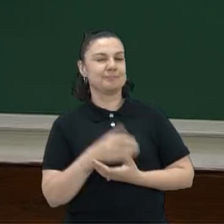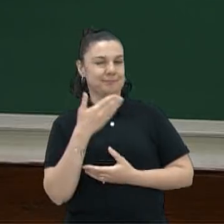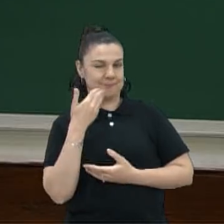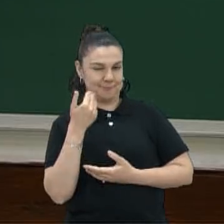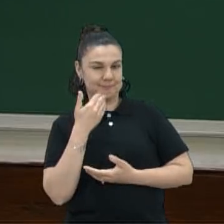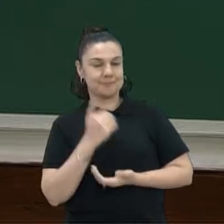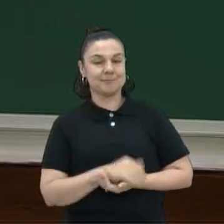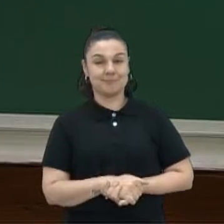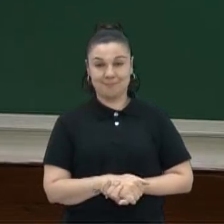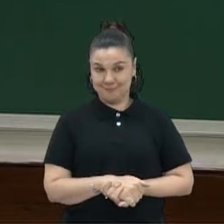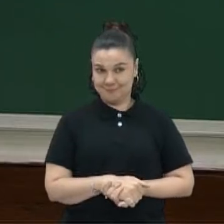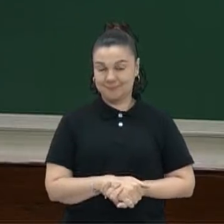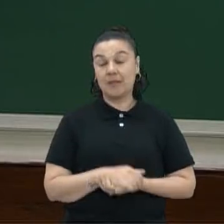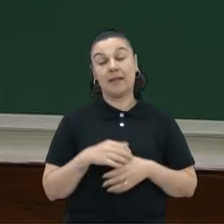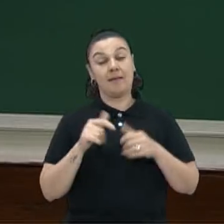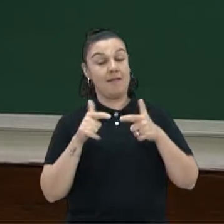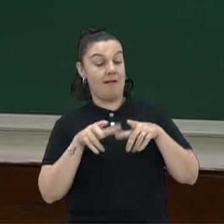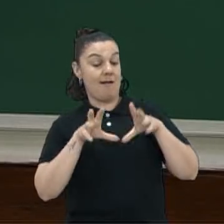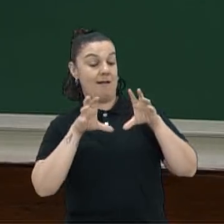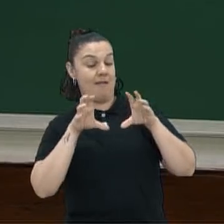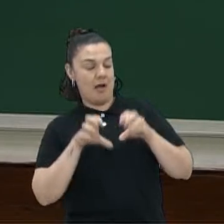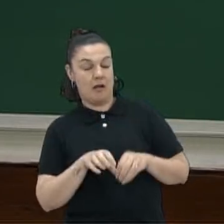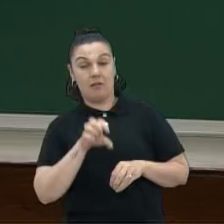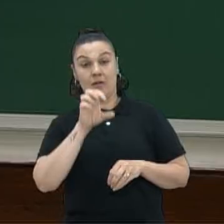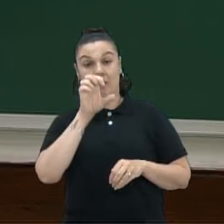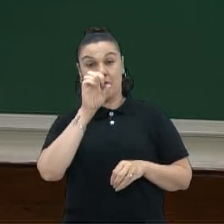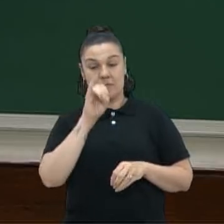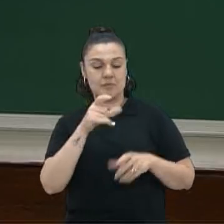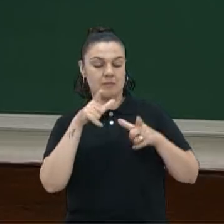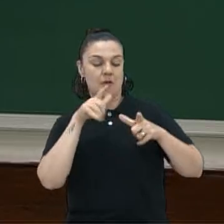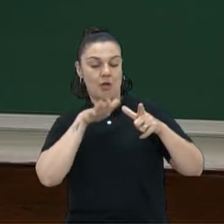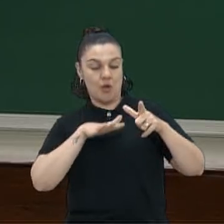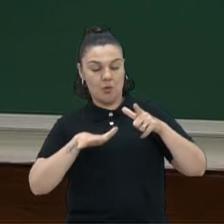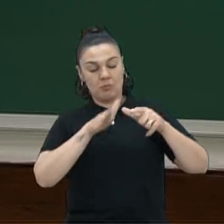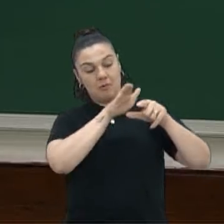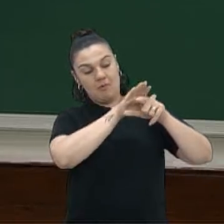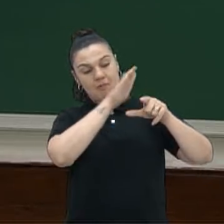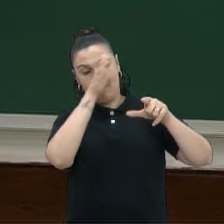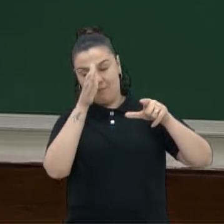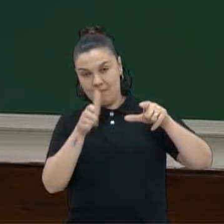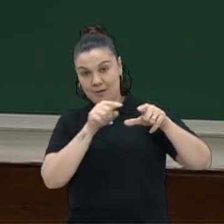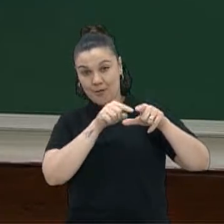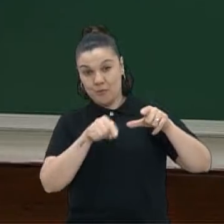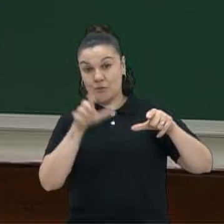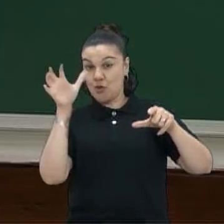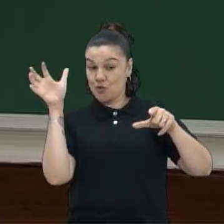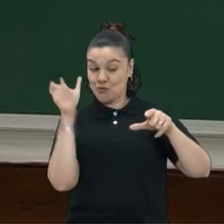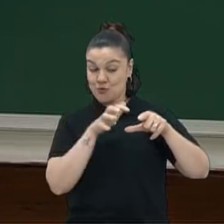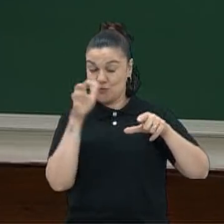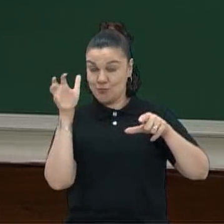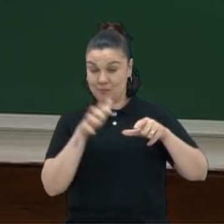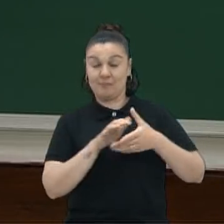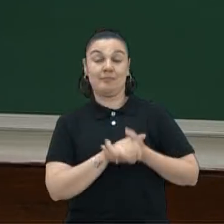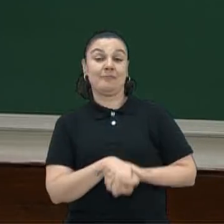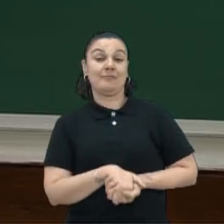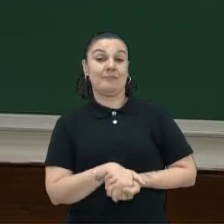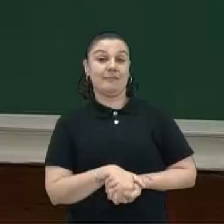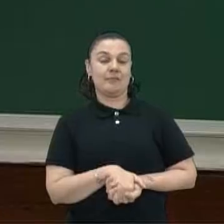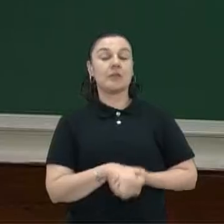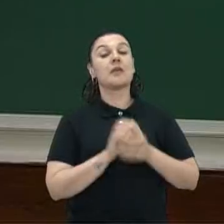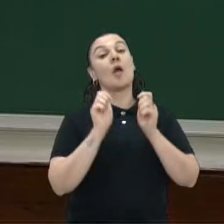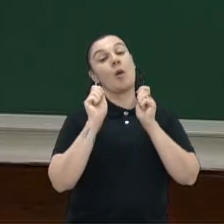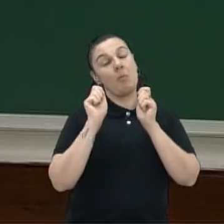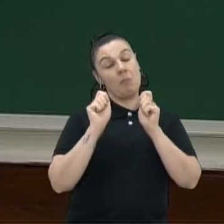bem fácil, né? Lógico, se a gente tem uma região de encosta, choveu muito, há